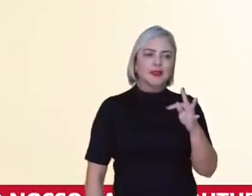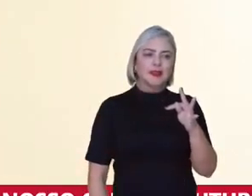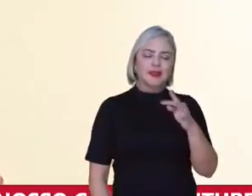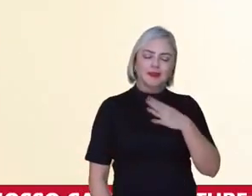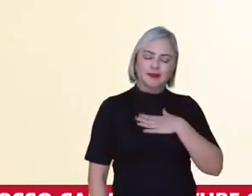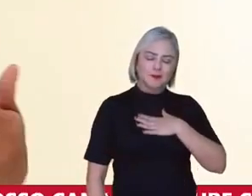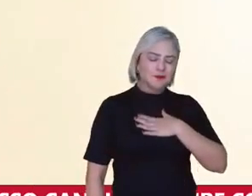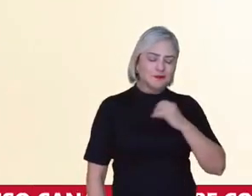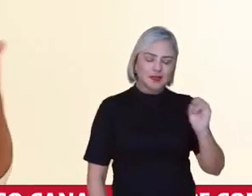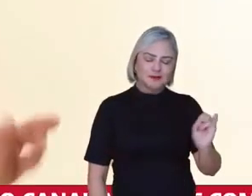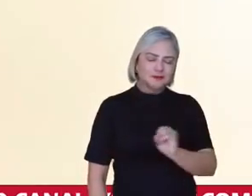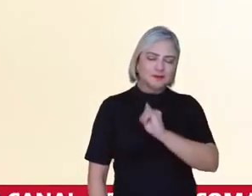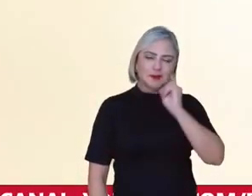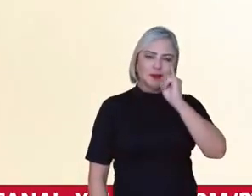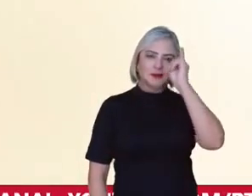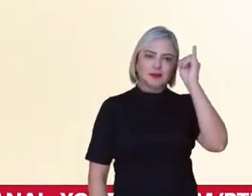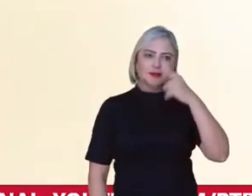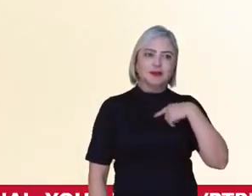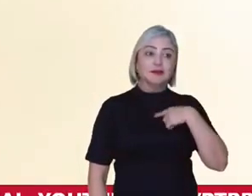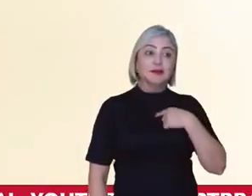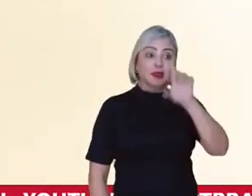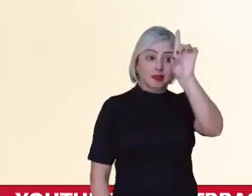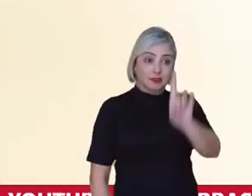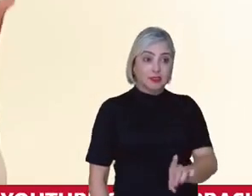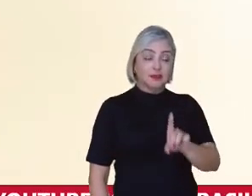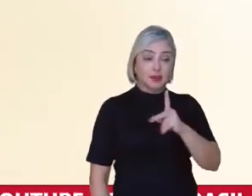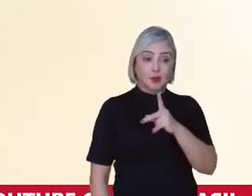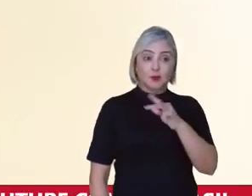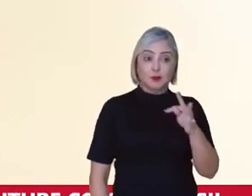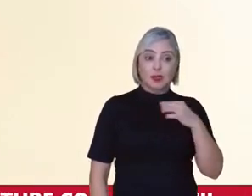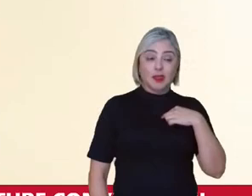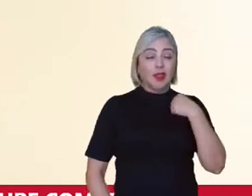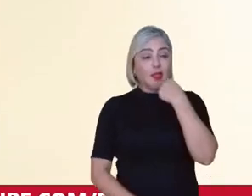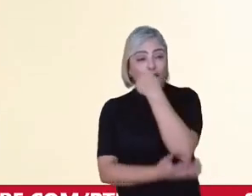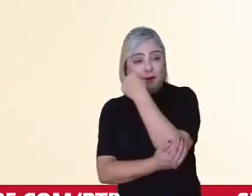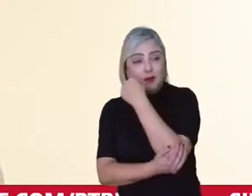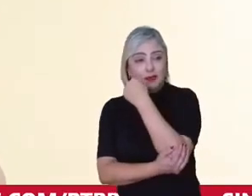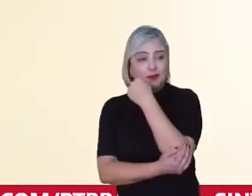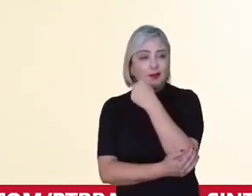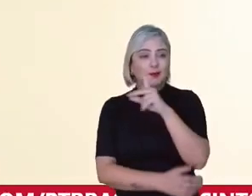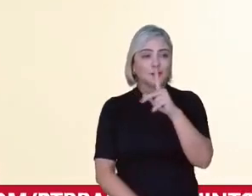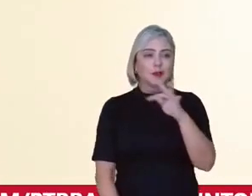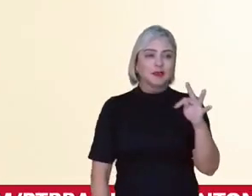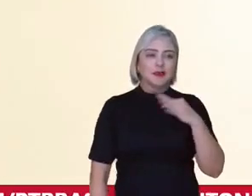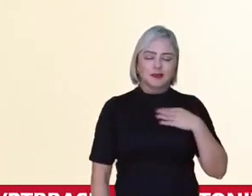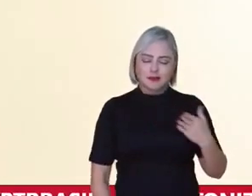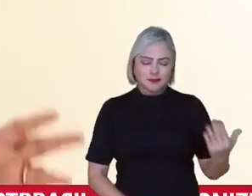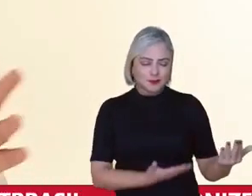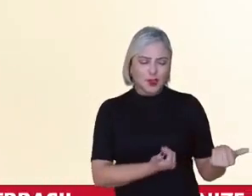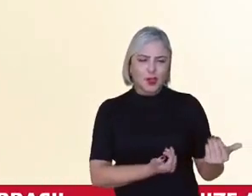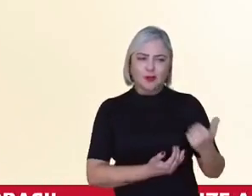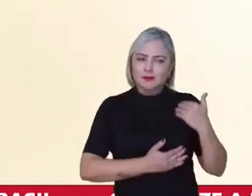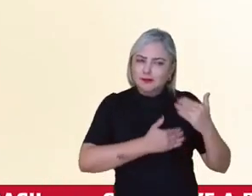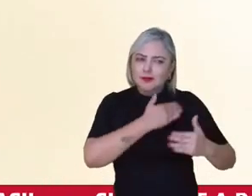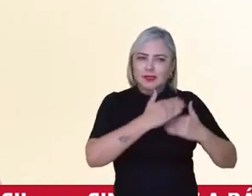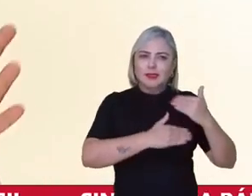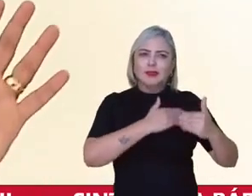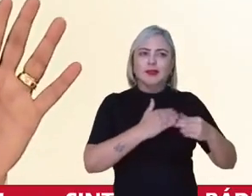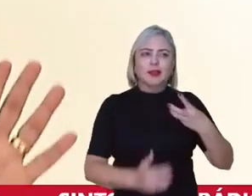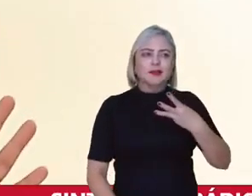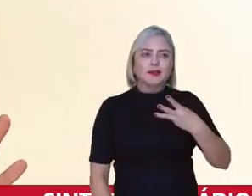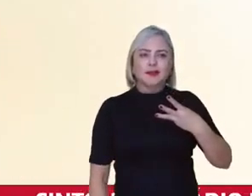o mais importante, mais do que ser da direção do PT, é ser uma militante petista. Isso eu sou desde jovem, já estou aí com